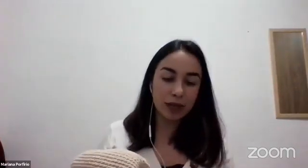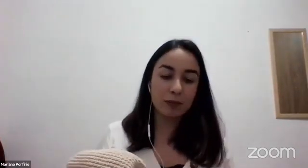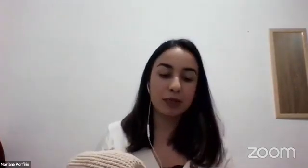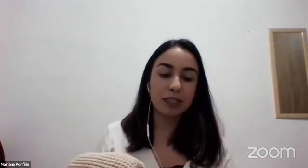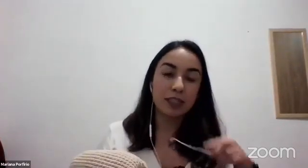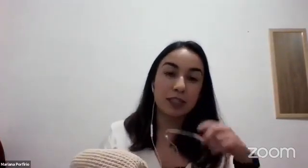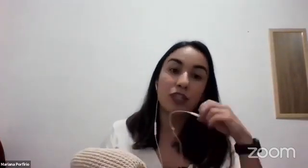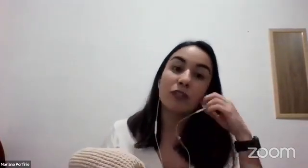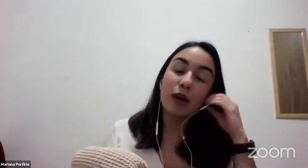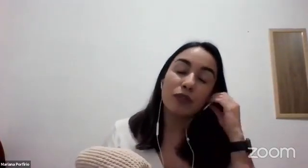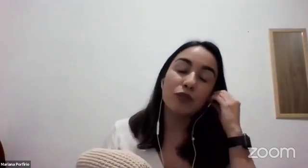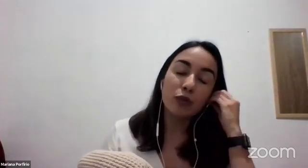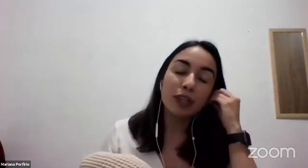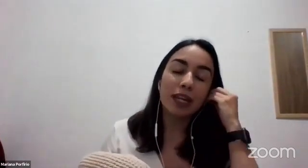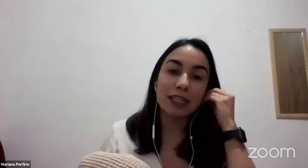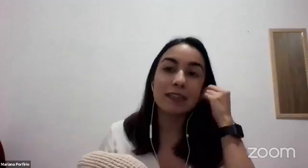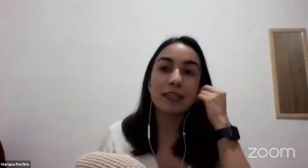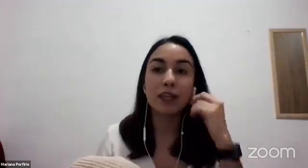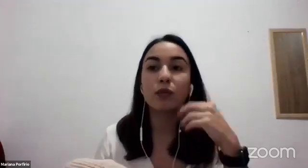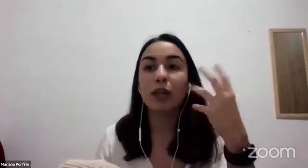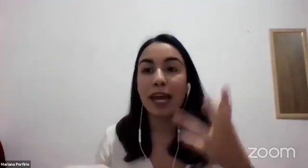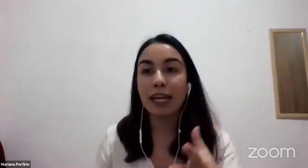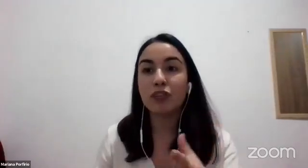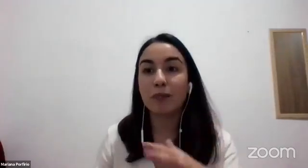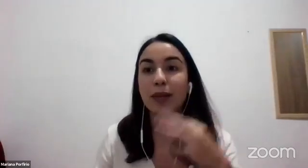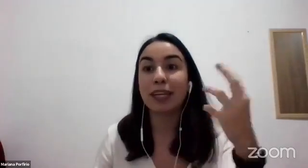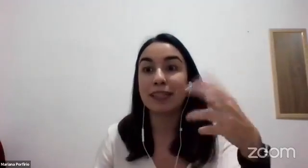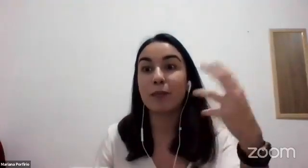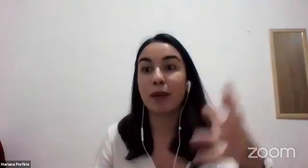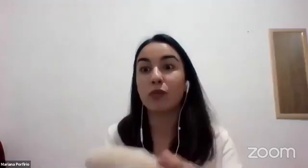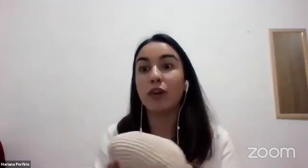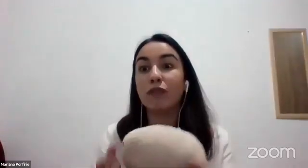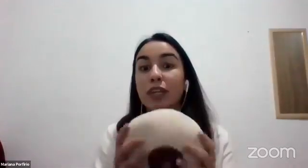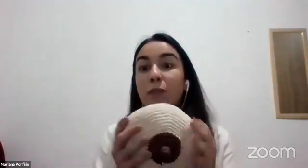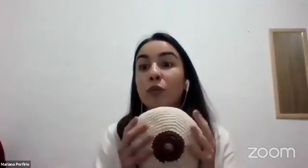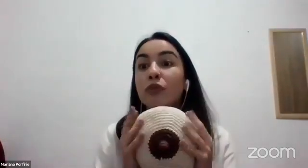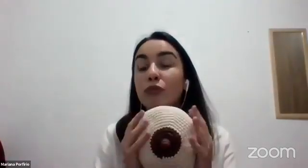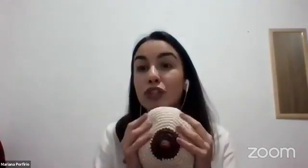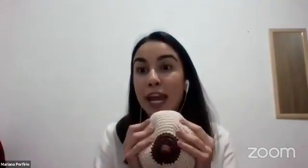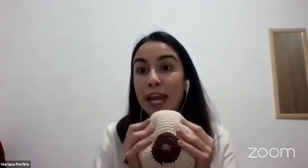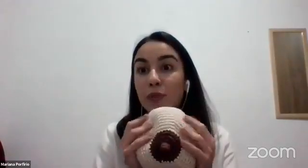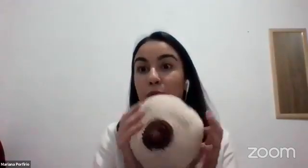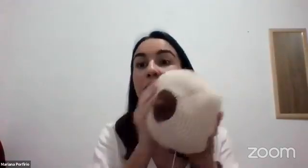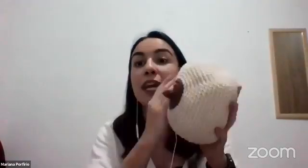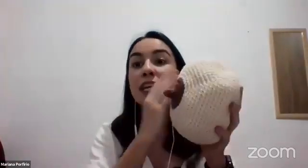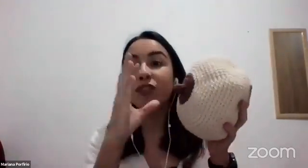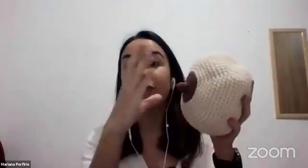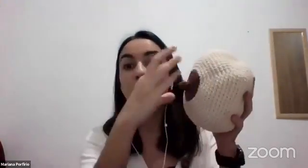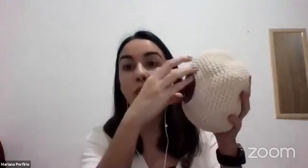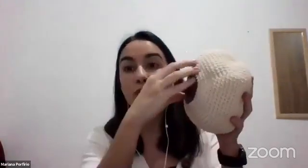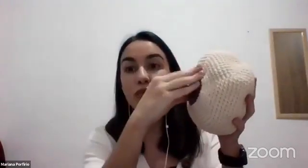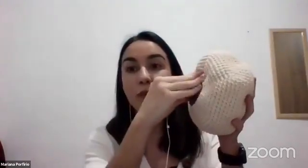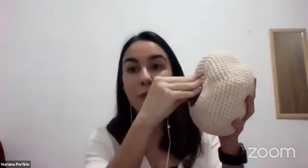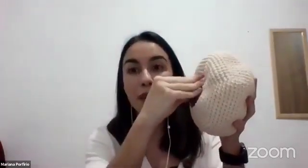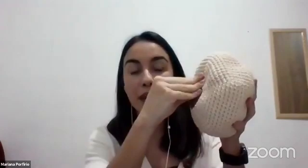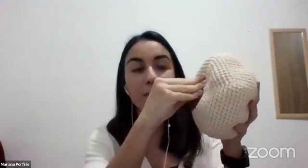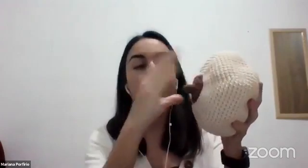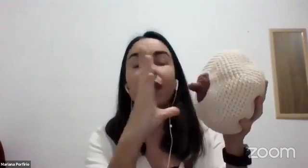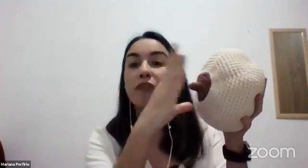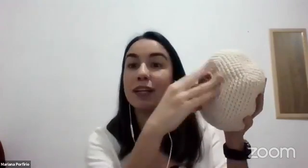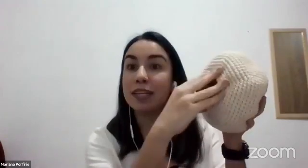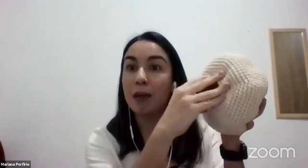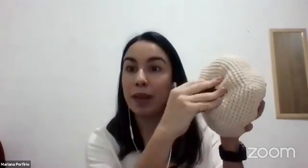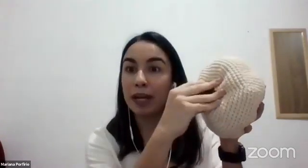que isso é importante? Isso ajuda na descida do leite para que esse peito não fique muito cheio e dificulte o